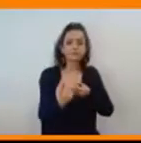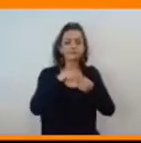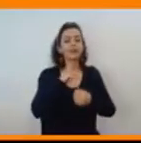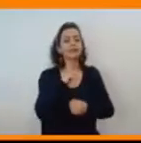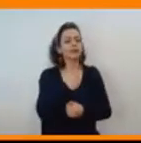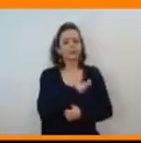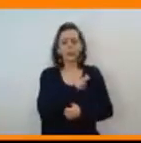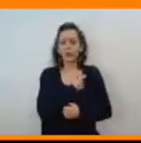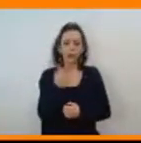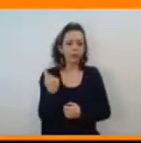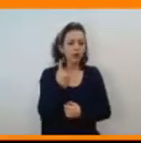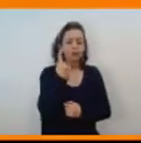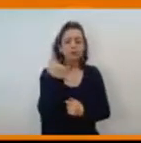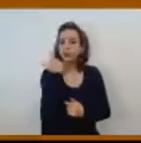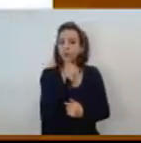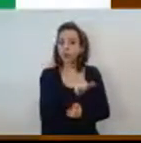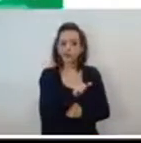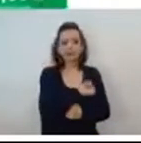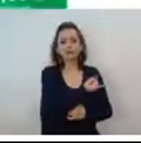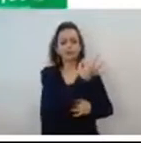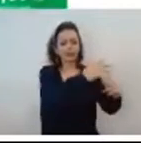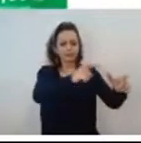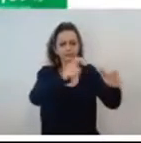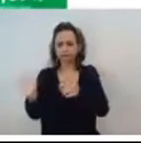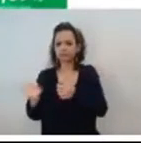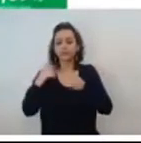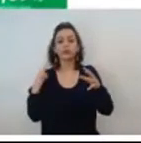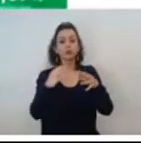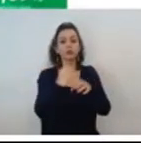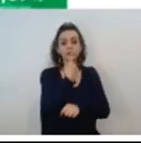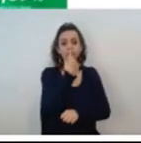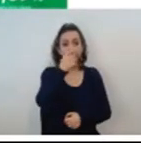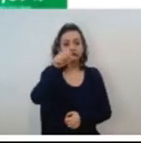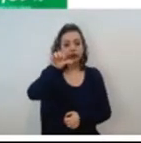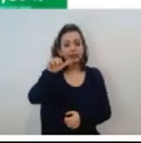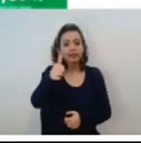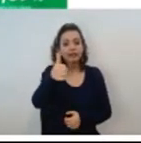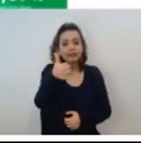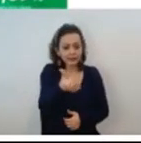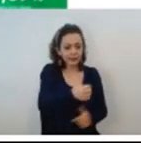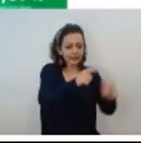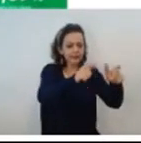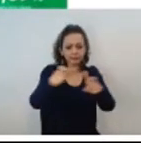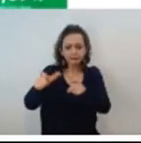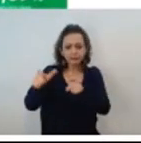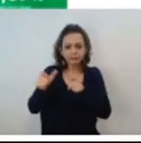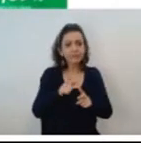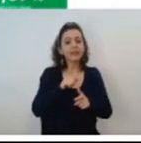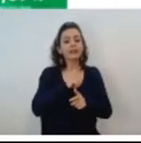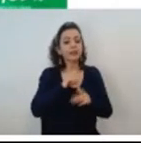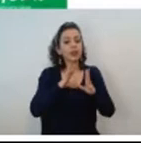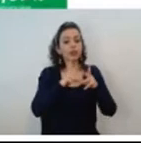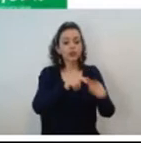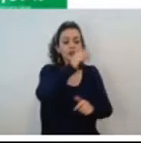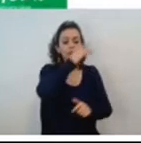pontos de coleta na São 196 pontos de coleta voluntária oferecidas pelos nossos clientes devolver em suas embalagens